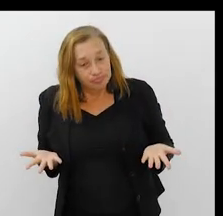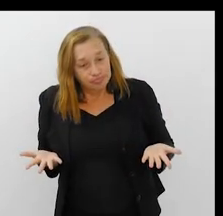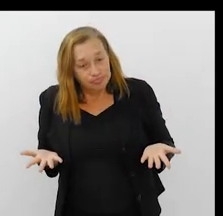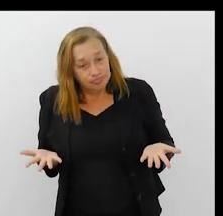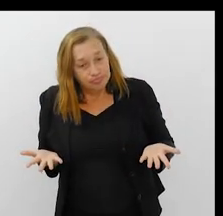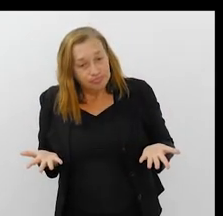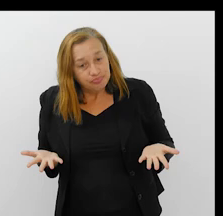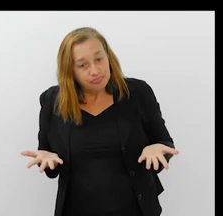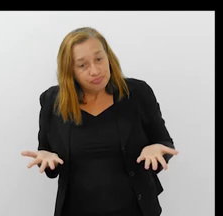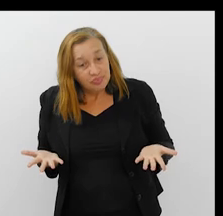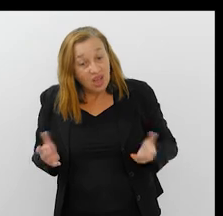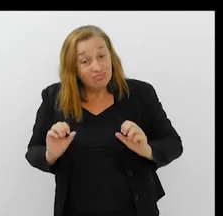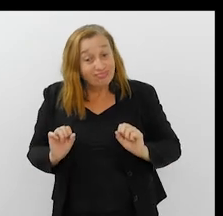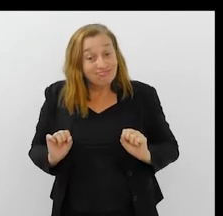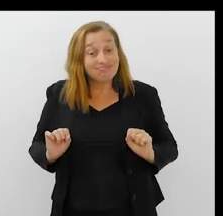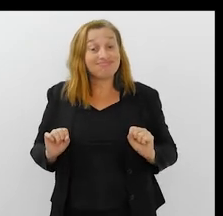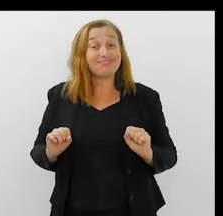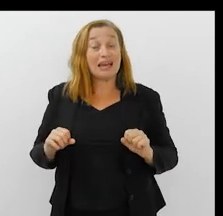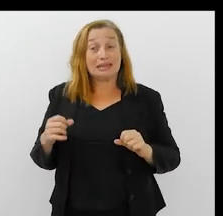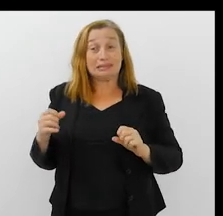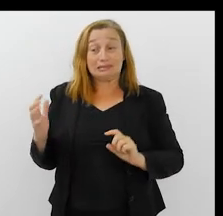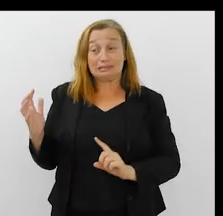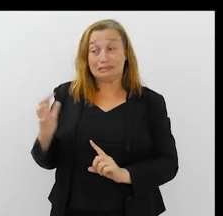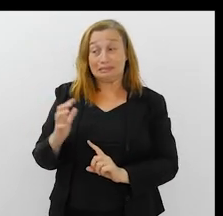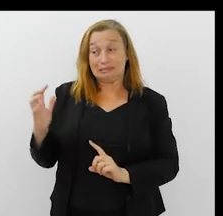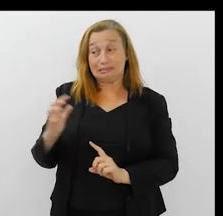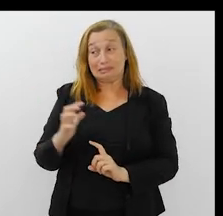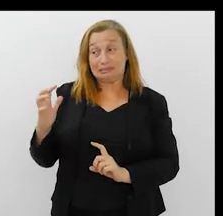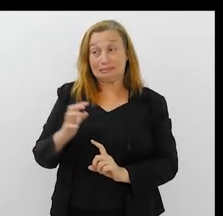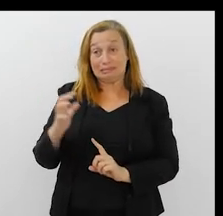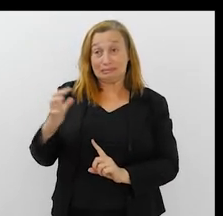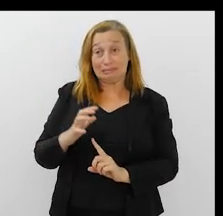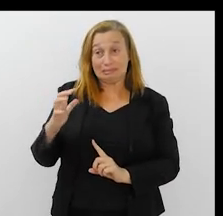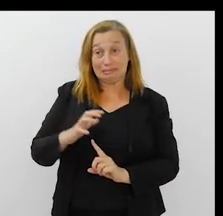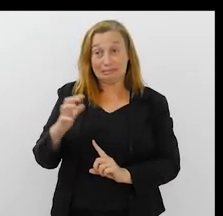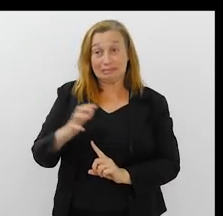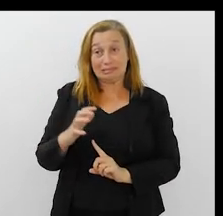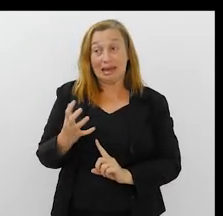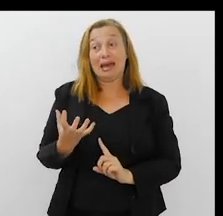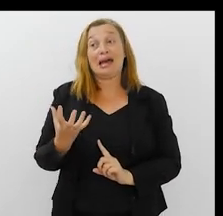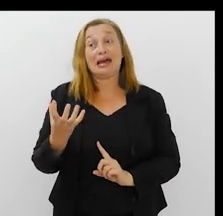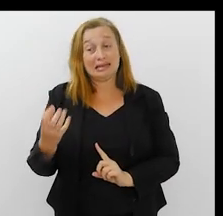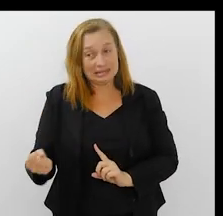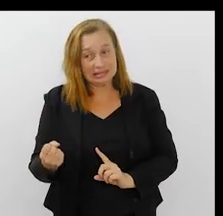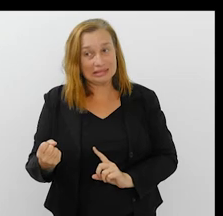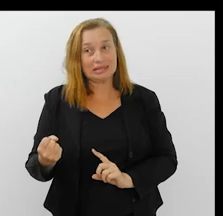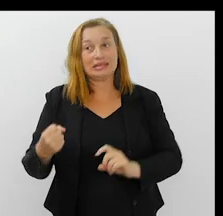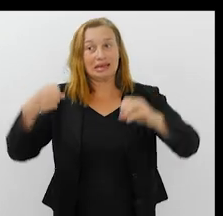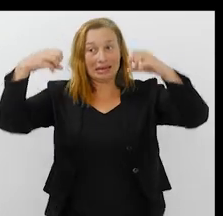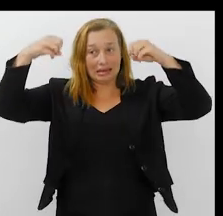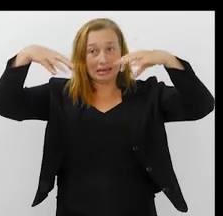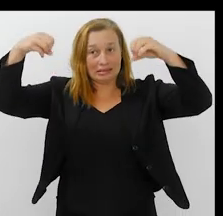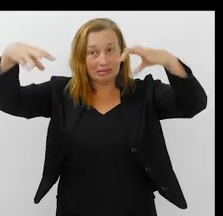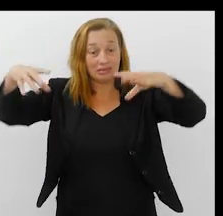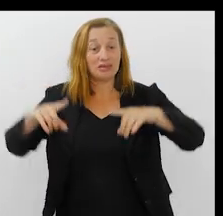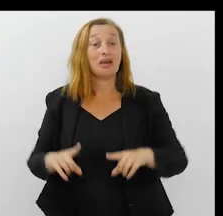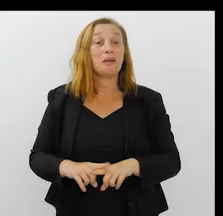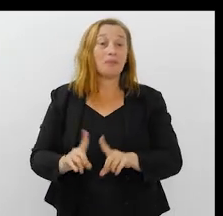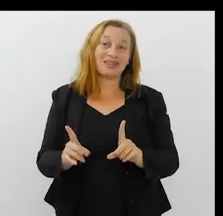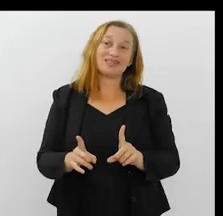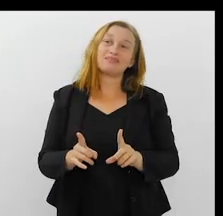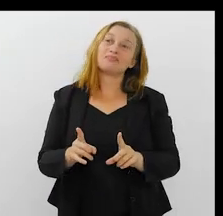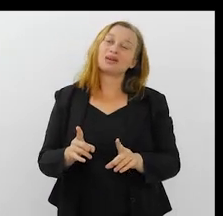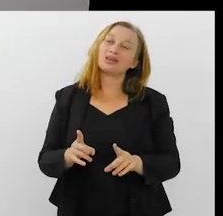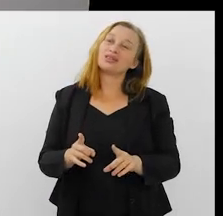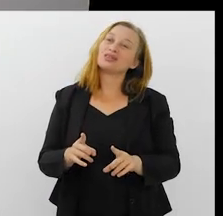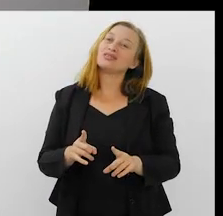Então, assim, a gente está forçado hoje a ter que... Utilizar fazer alguma o coisa. Recurso, né? Mas para mim... Outra coisa,